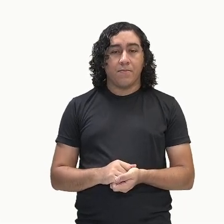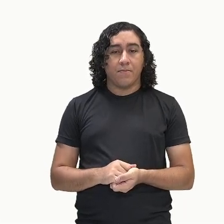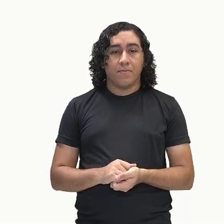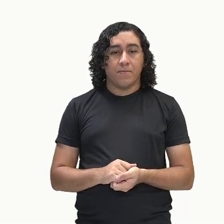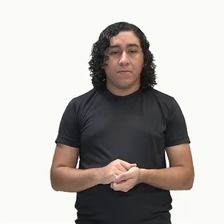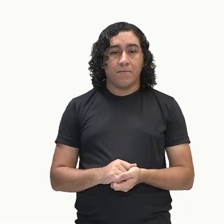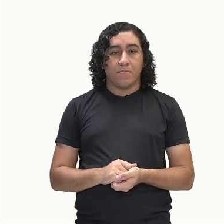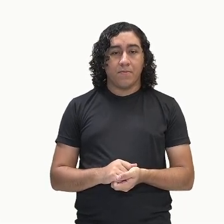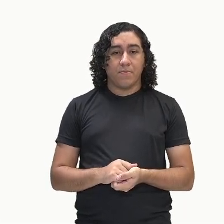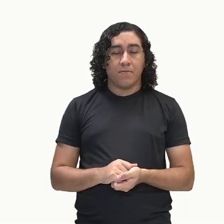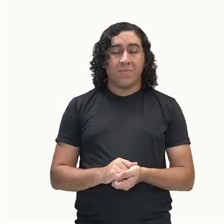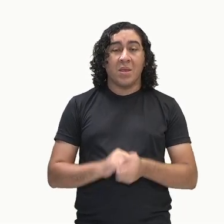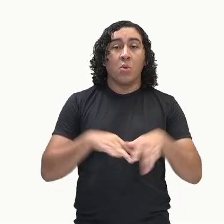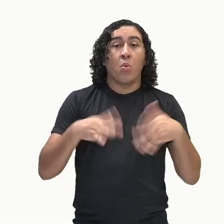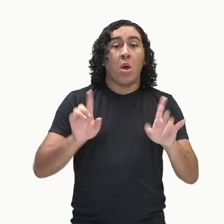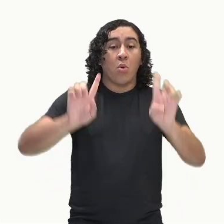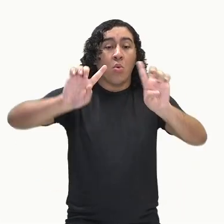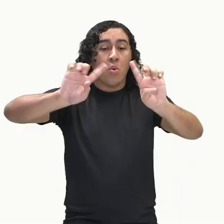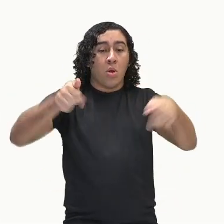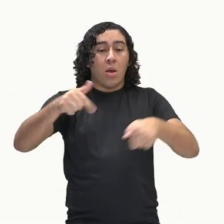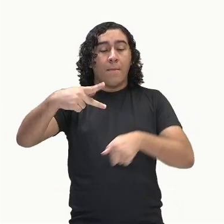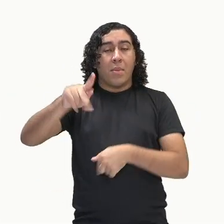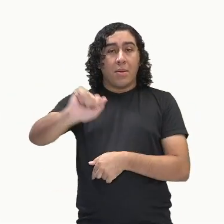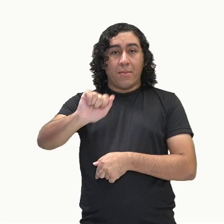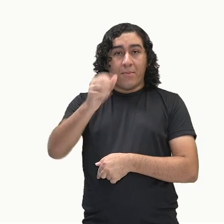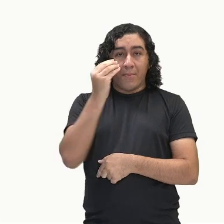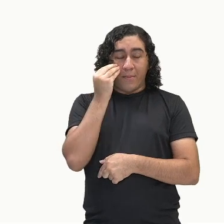Qual é a nossa sequência numérica?